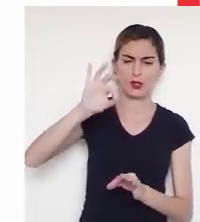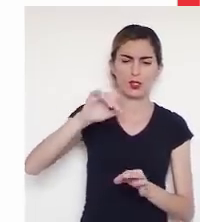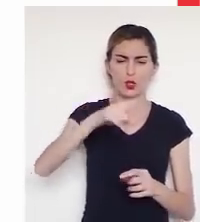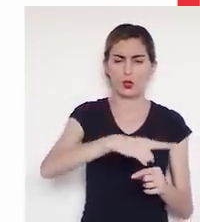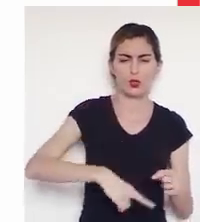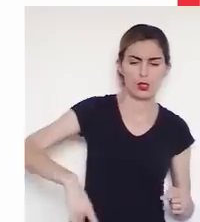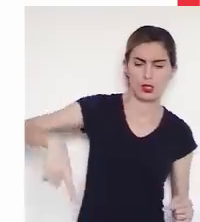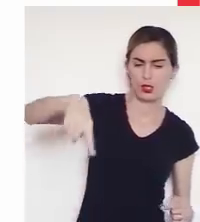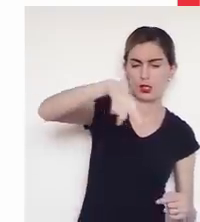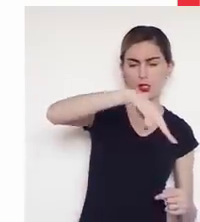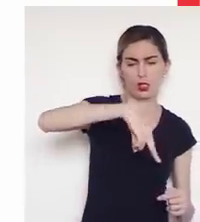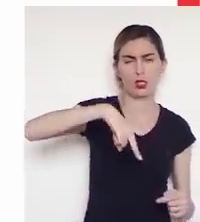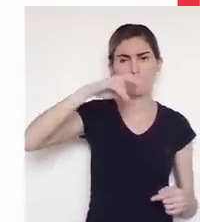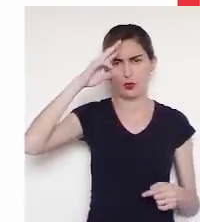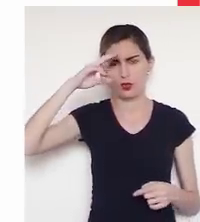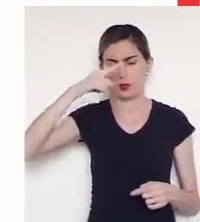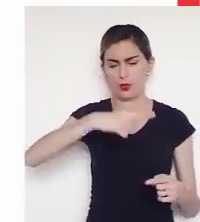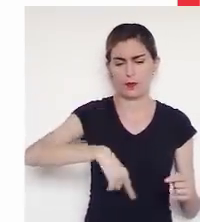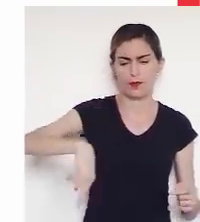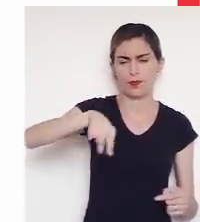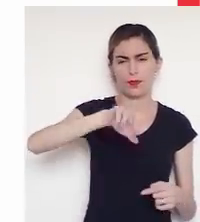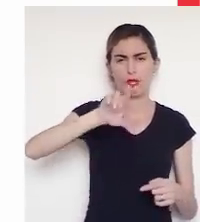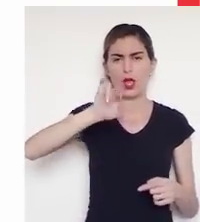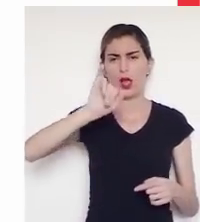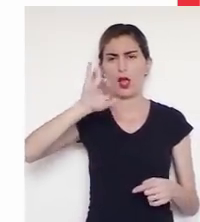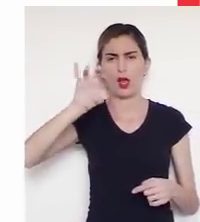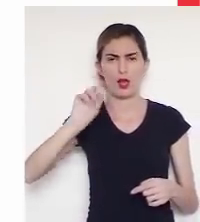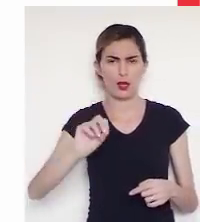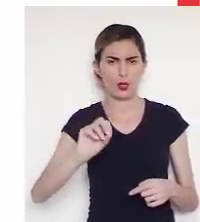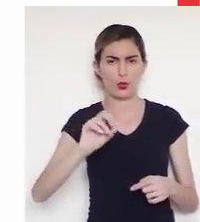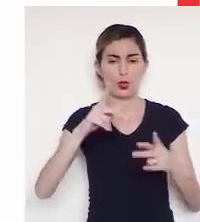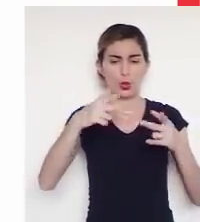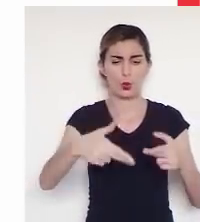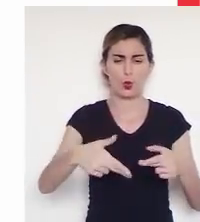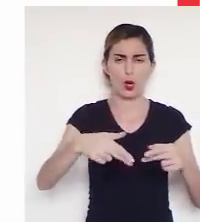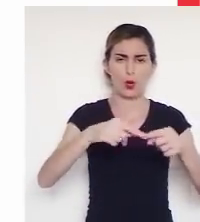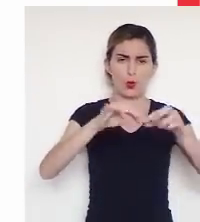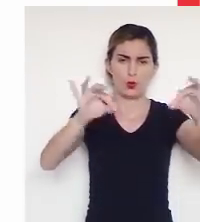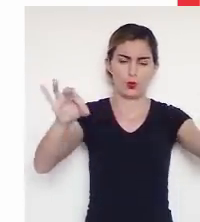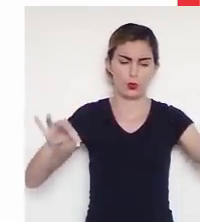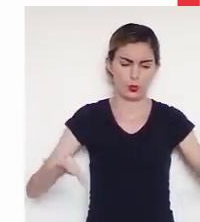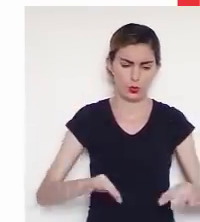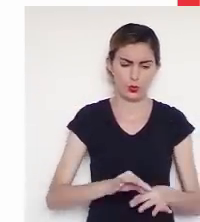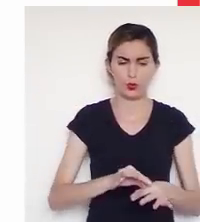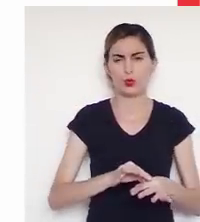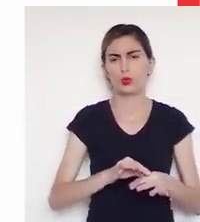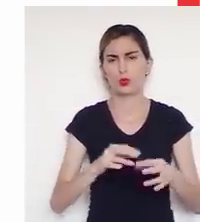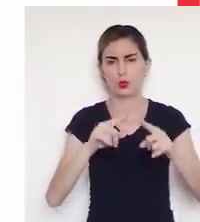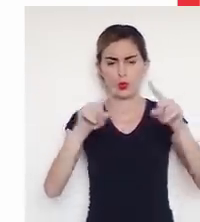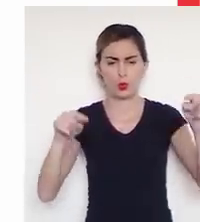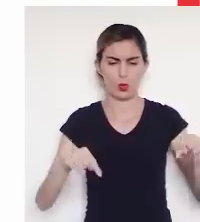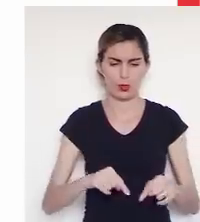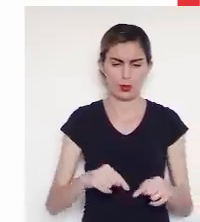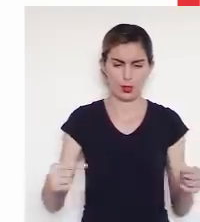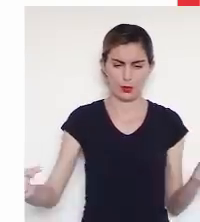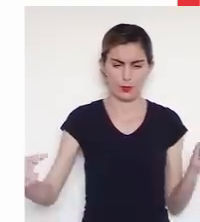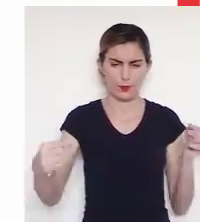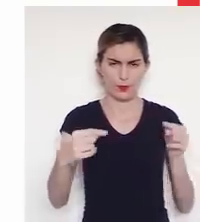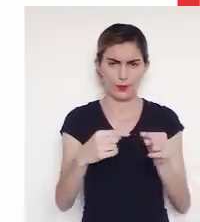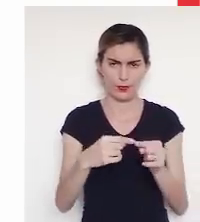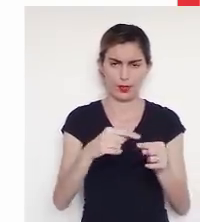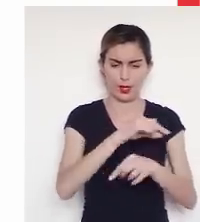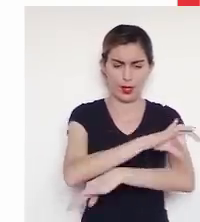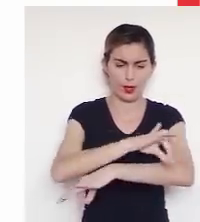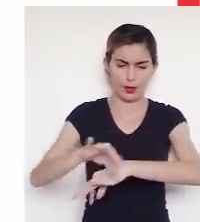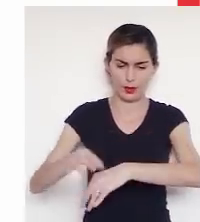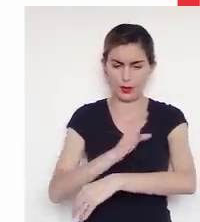um círculo, lembra? De raio igual à diagonal do quadrado. A intersecção deste círculo com a